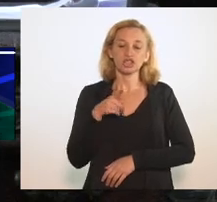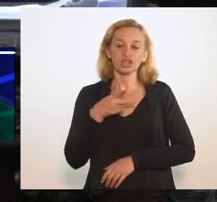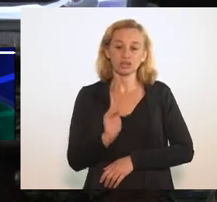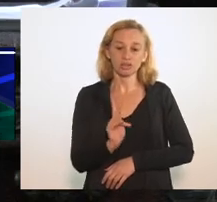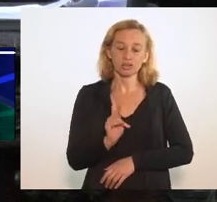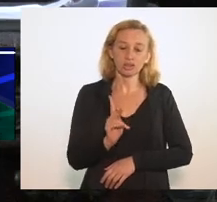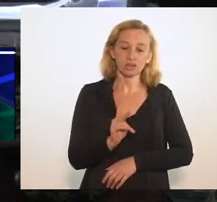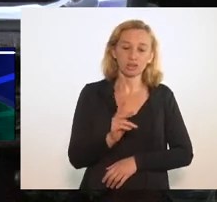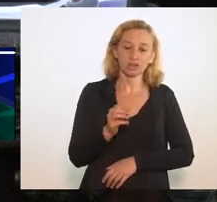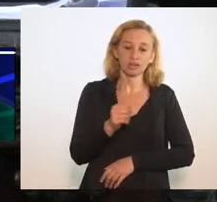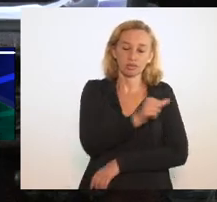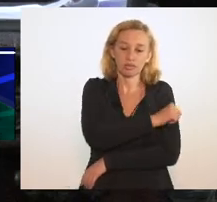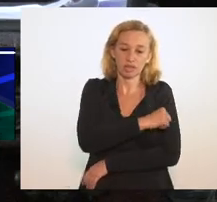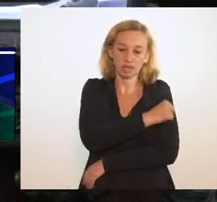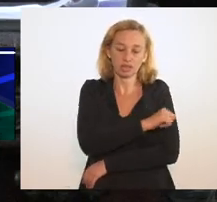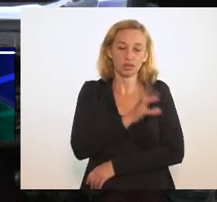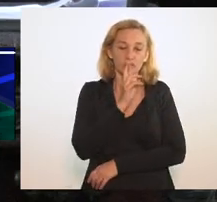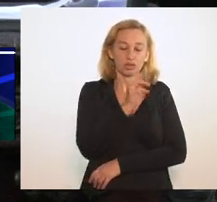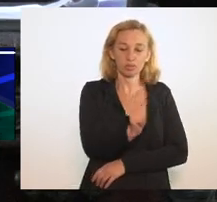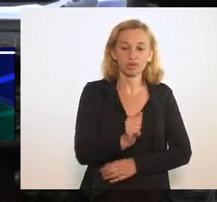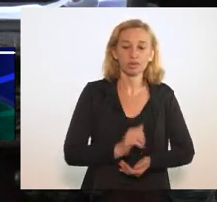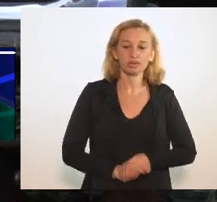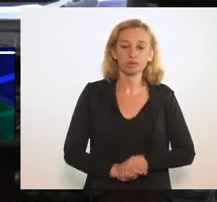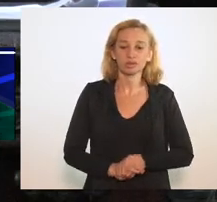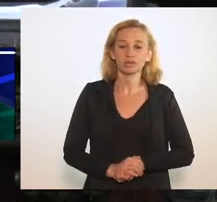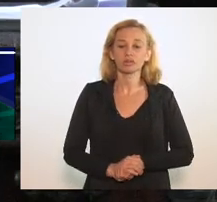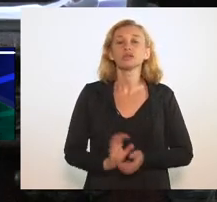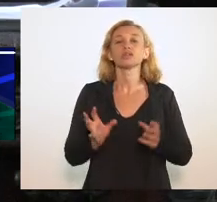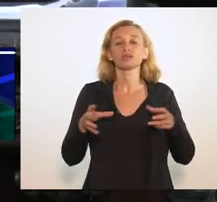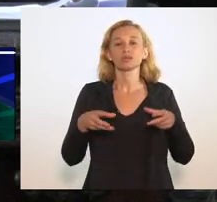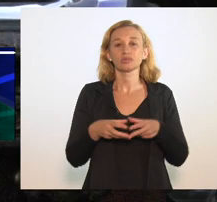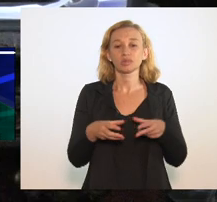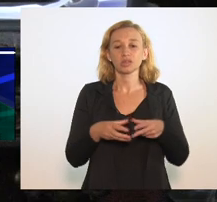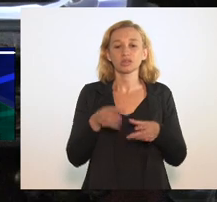enfermeira Regiane e Rodrigo Amorim. Pendendo de pareceres das comissões de